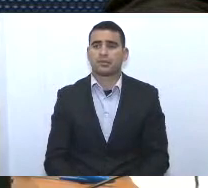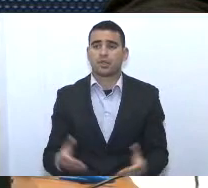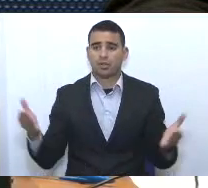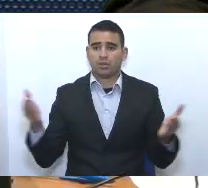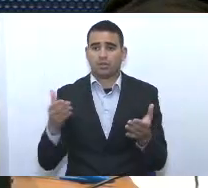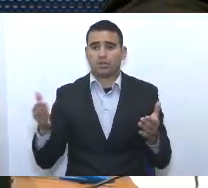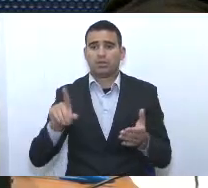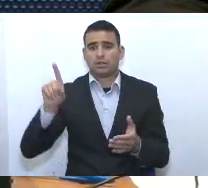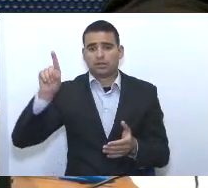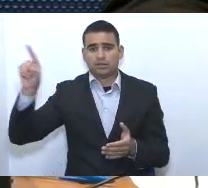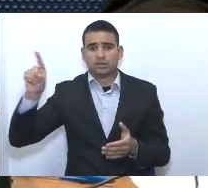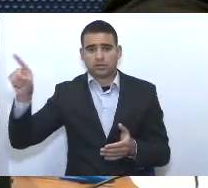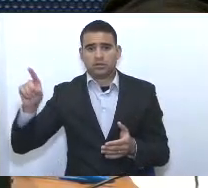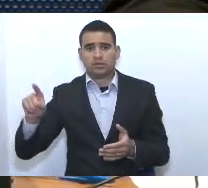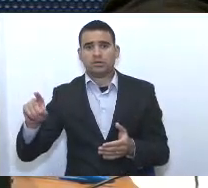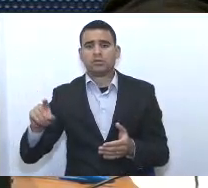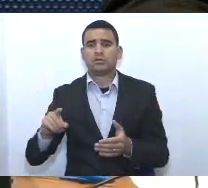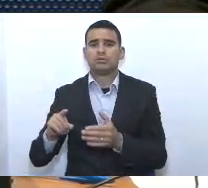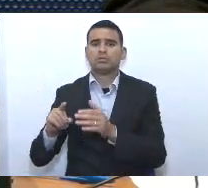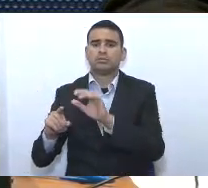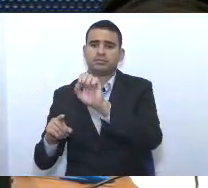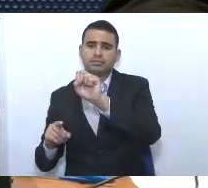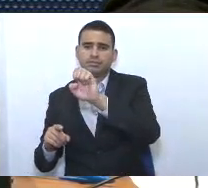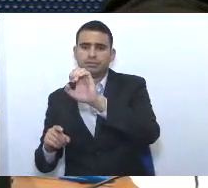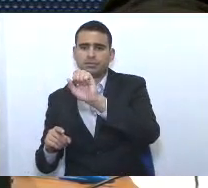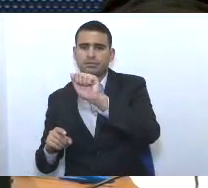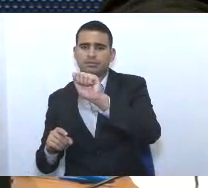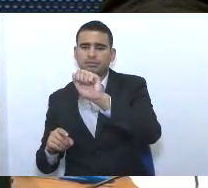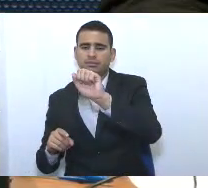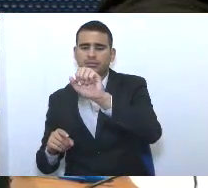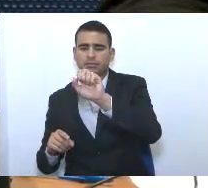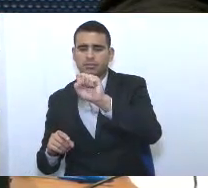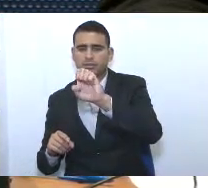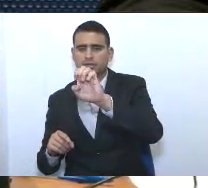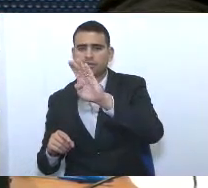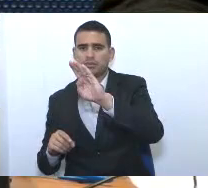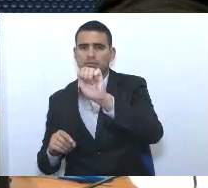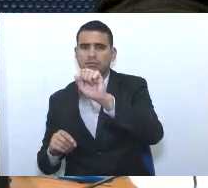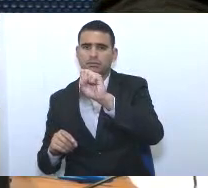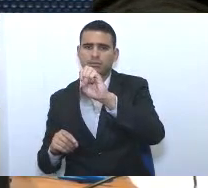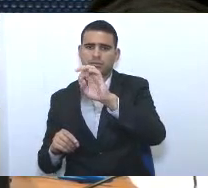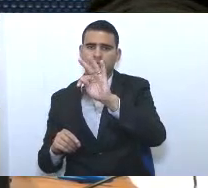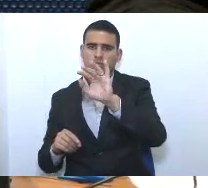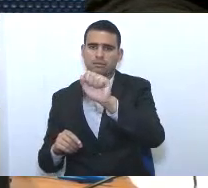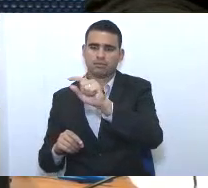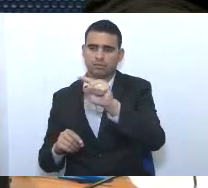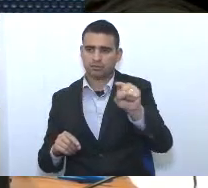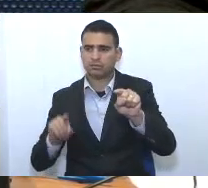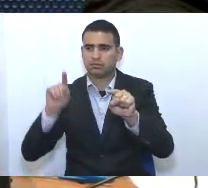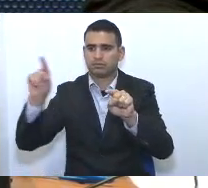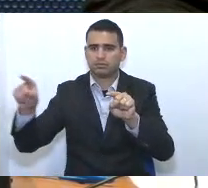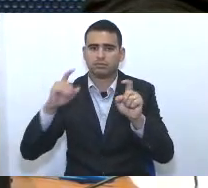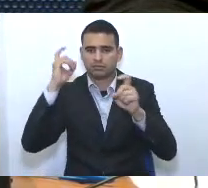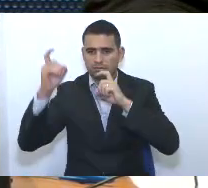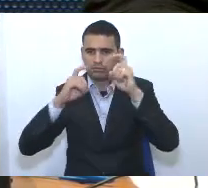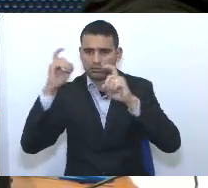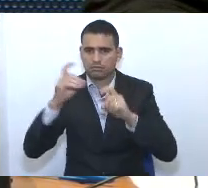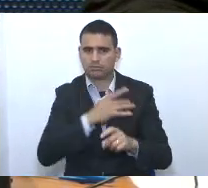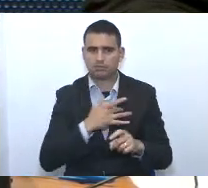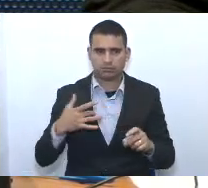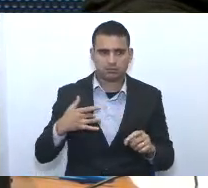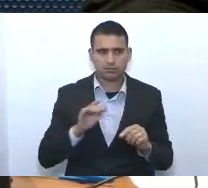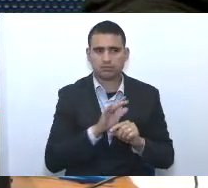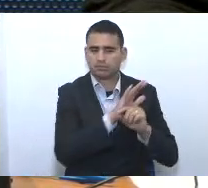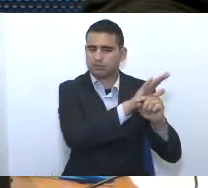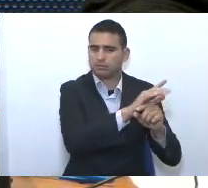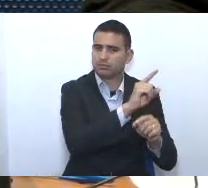gestão daquelas secretarias cuja função é o atendimento ao munícipe guarulhense, onde sempre foi direcionado o